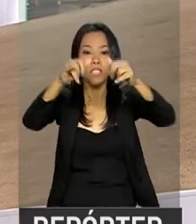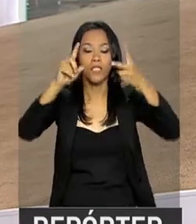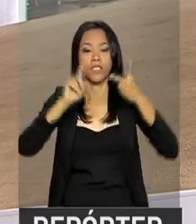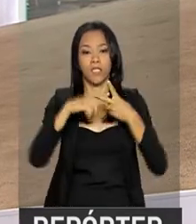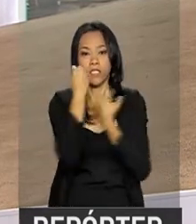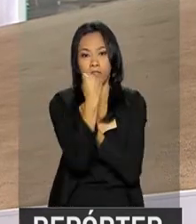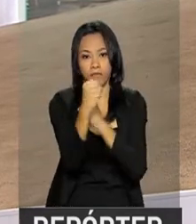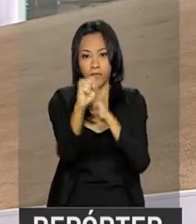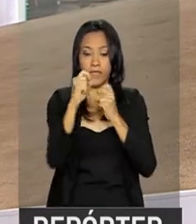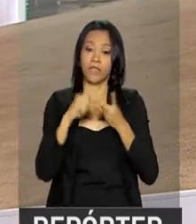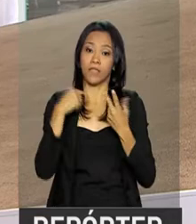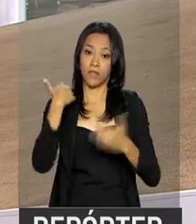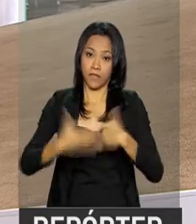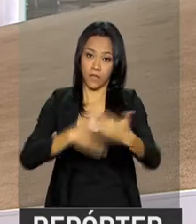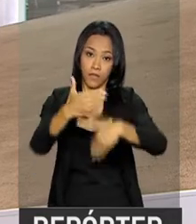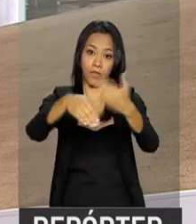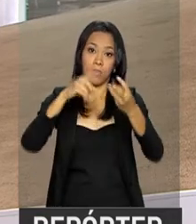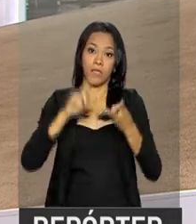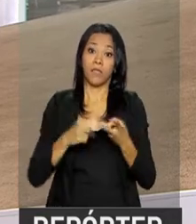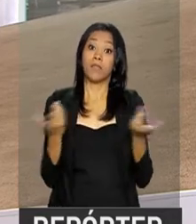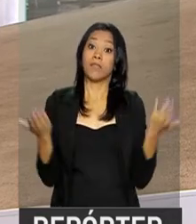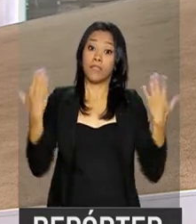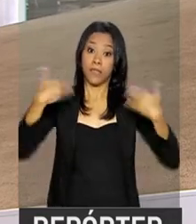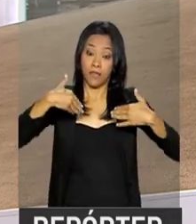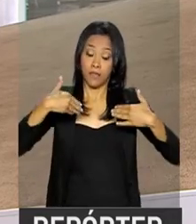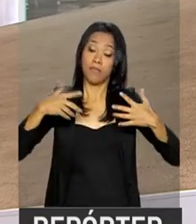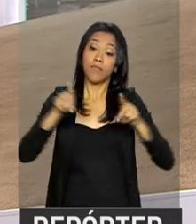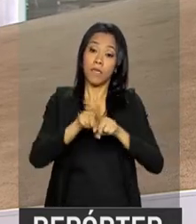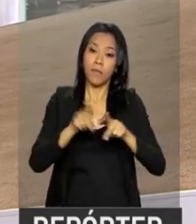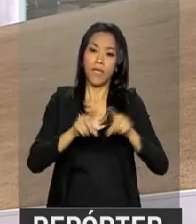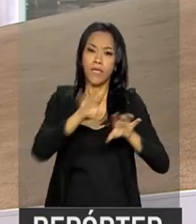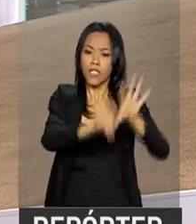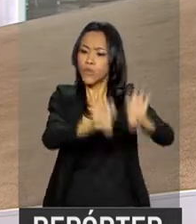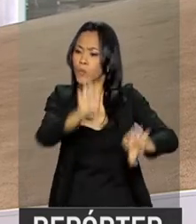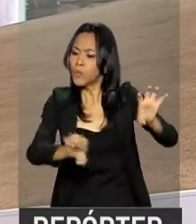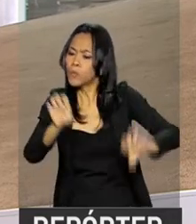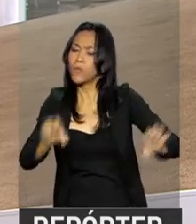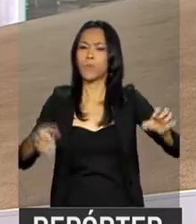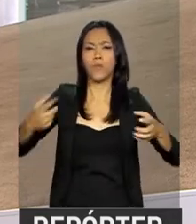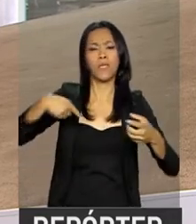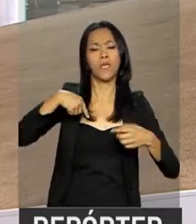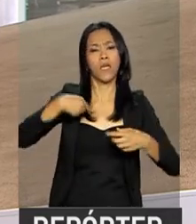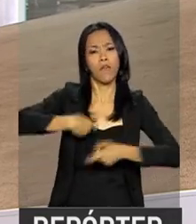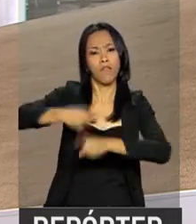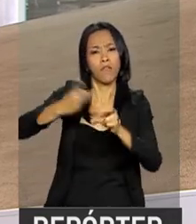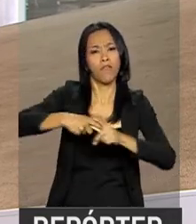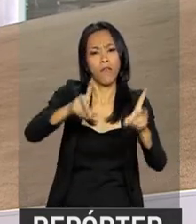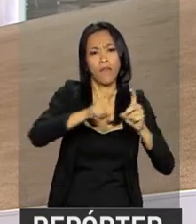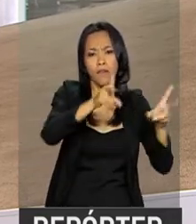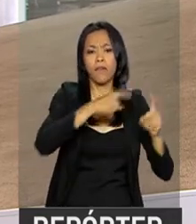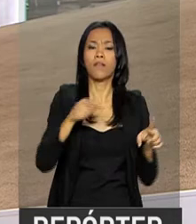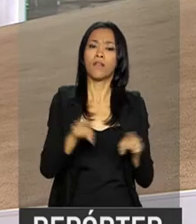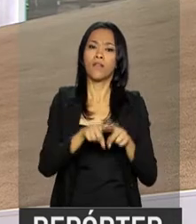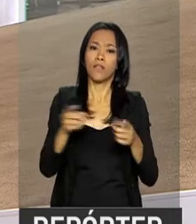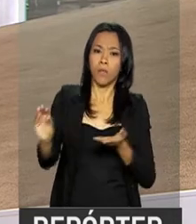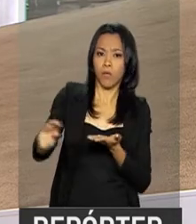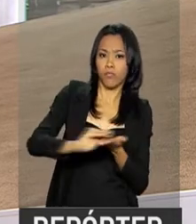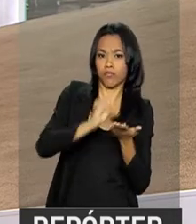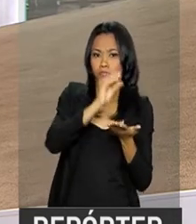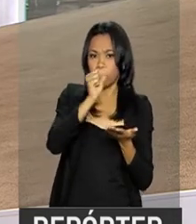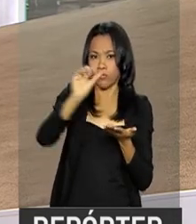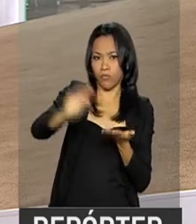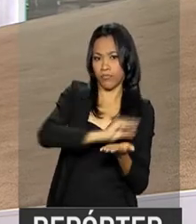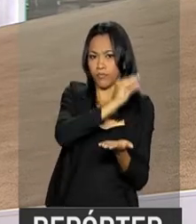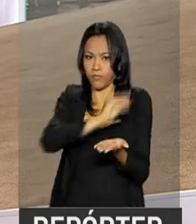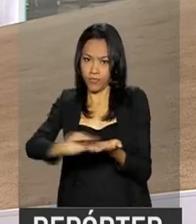desenvolvimento e integração da infraestrutura física além de comércio e investimentos o brasil é o